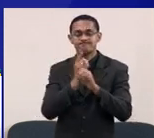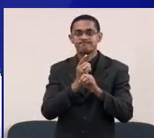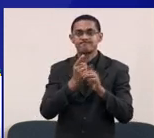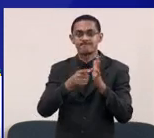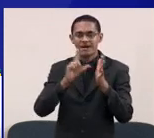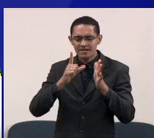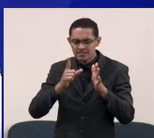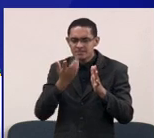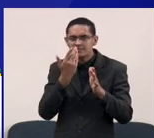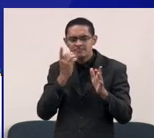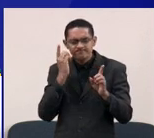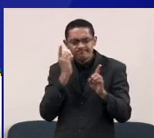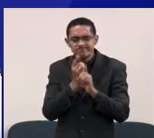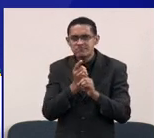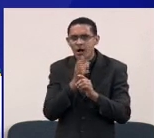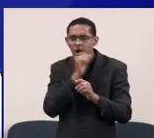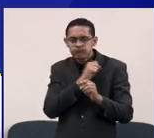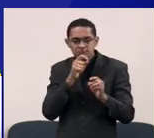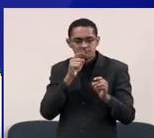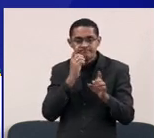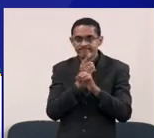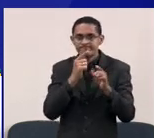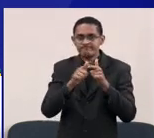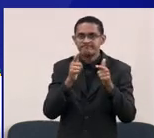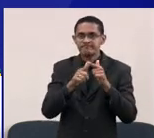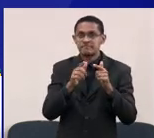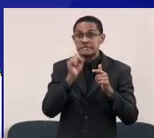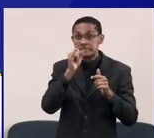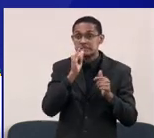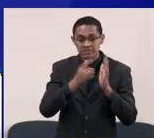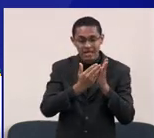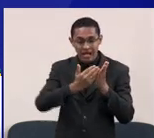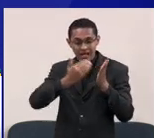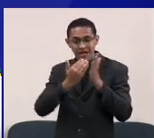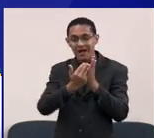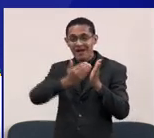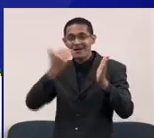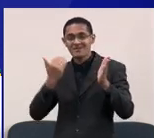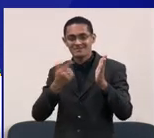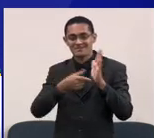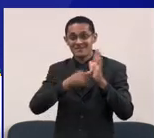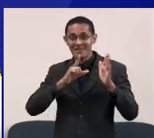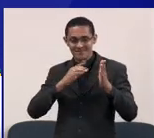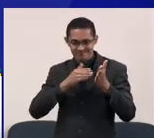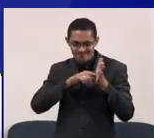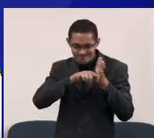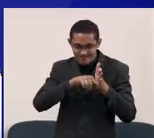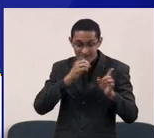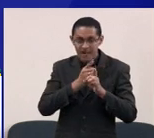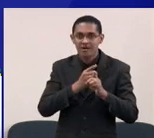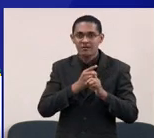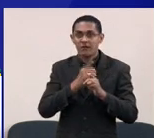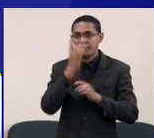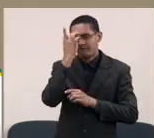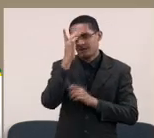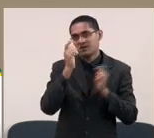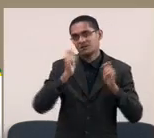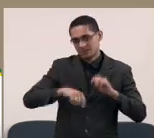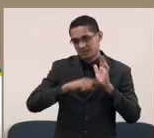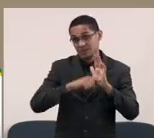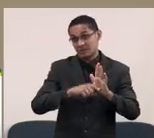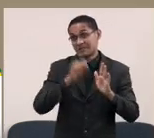mais precoce nós fizermos esse diagnóstico, mais fácil essas crianças de serem trabalhadas por